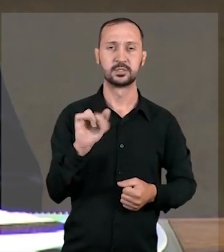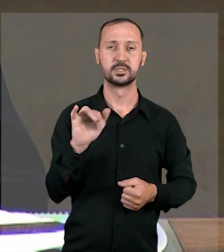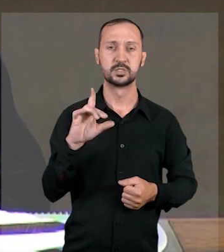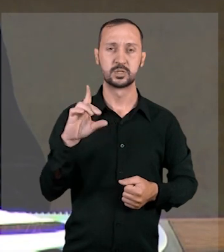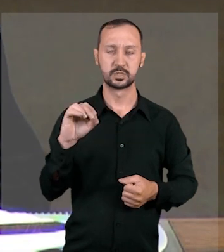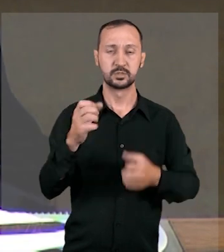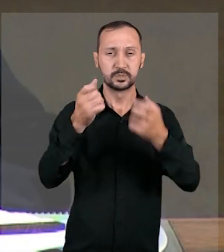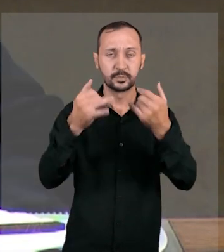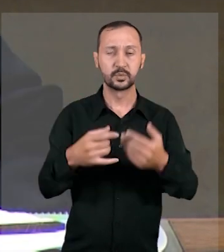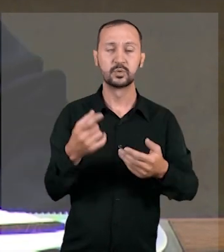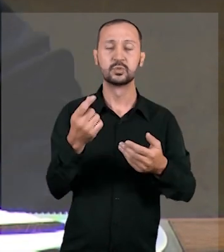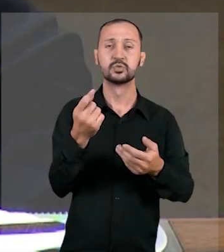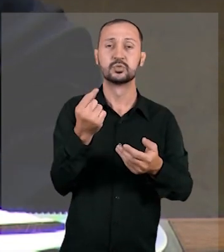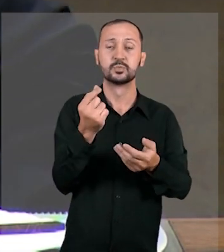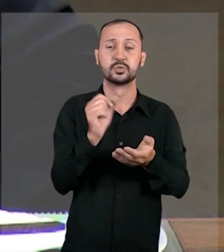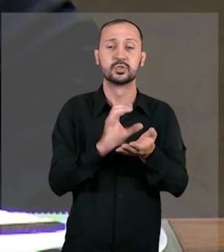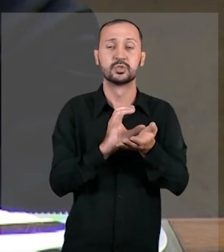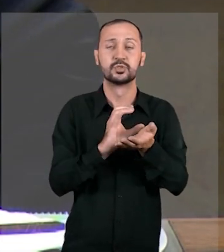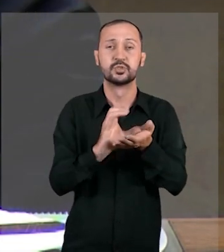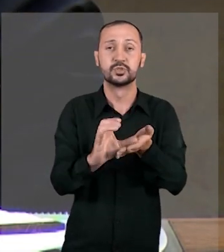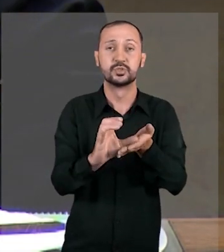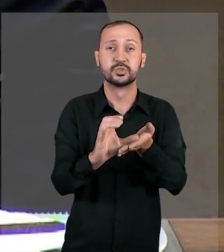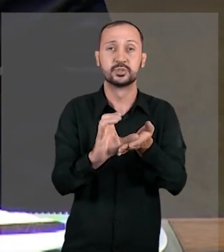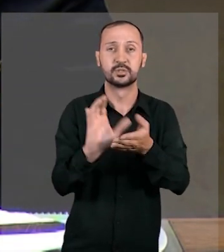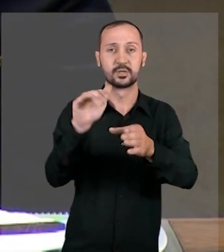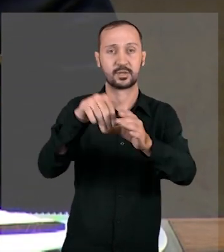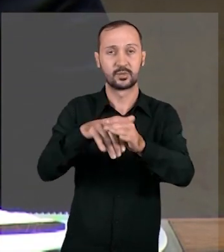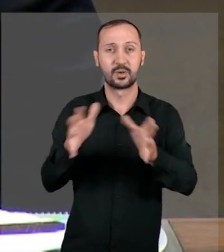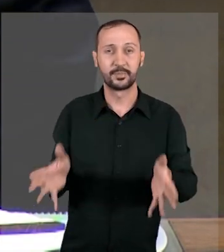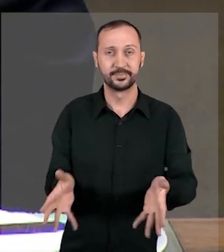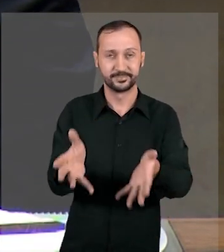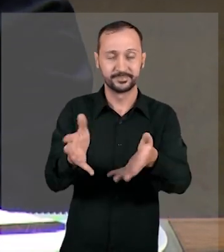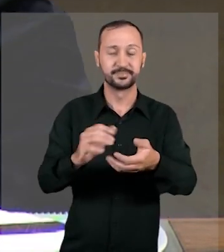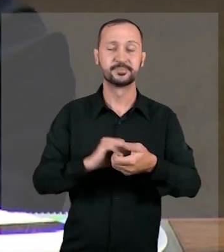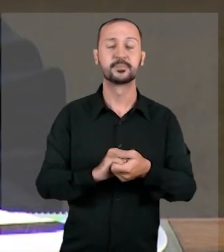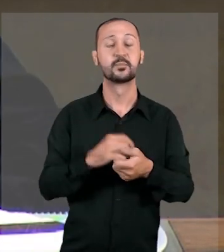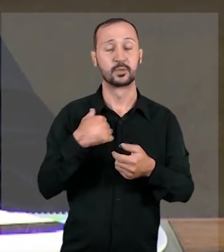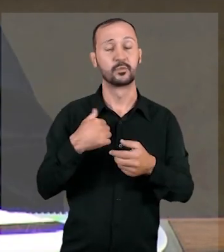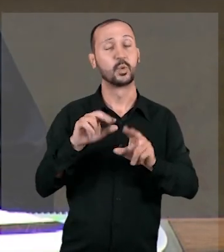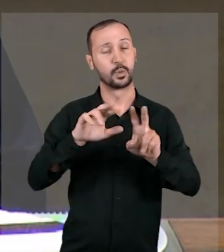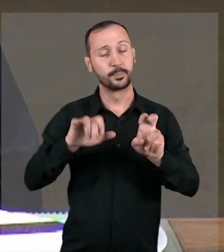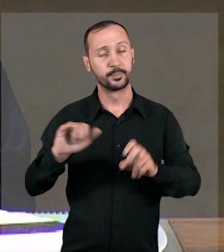e Edmar falaram sobre financiamento eleitoral, e eu vou falar um pouco sobre isso.